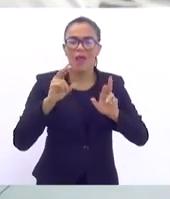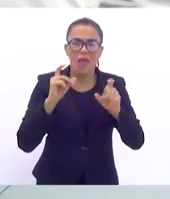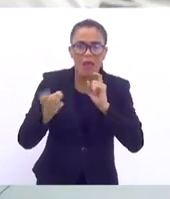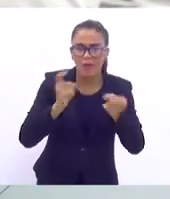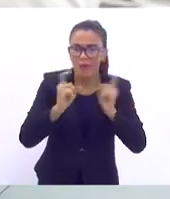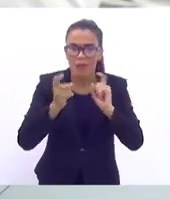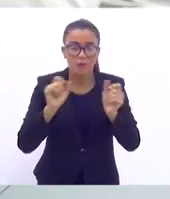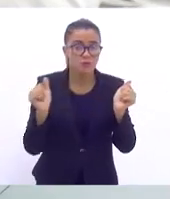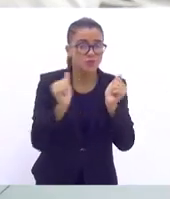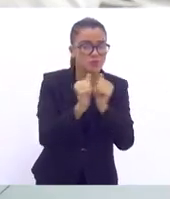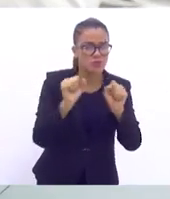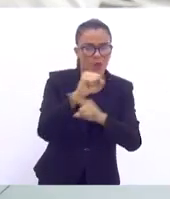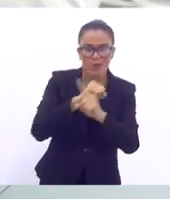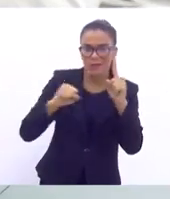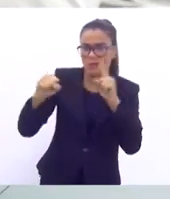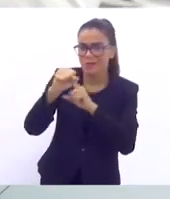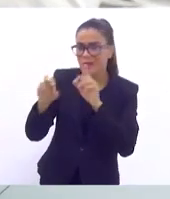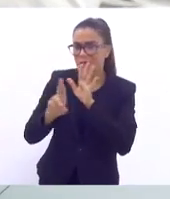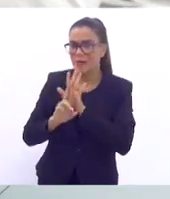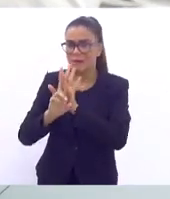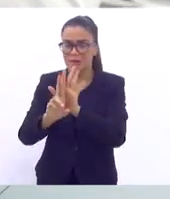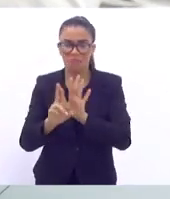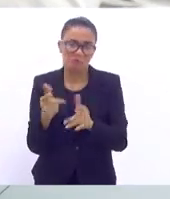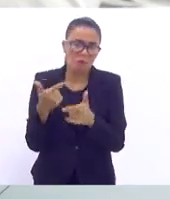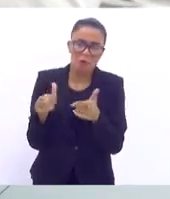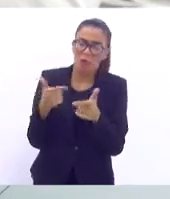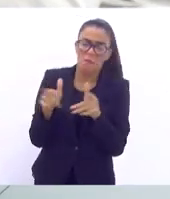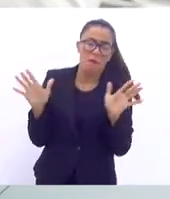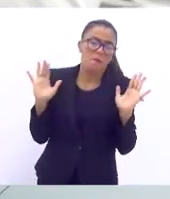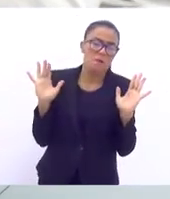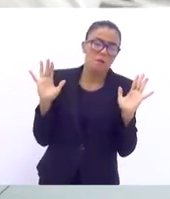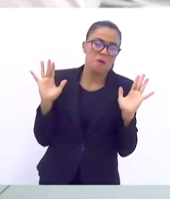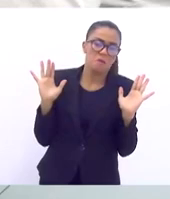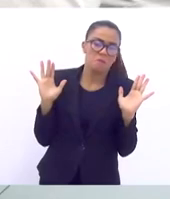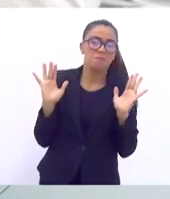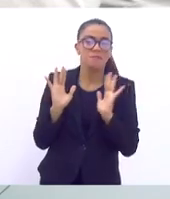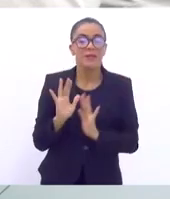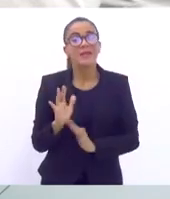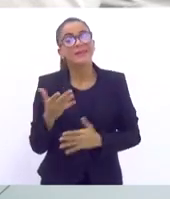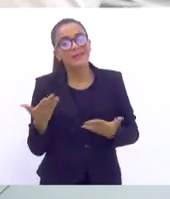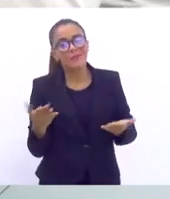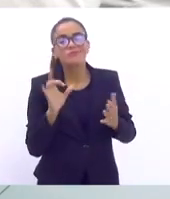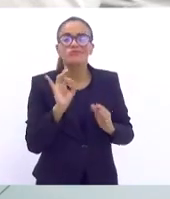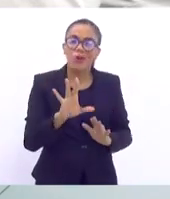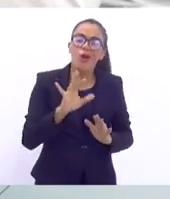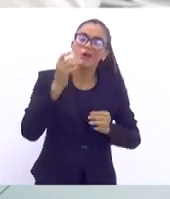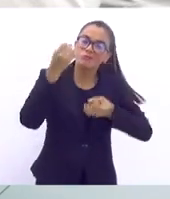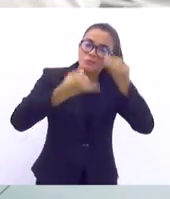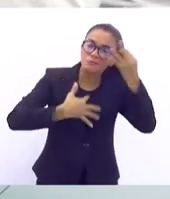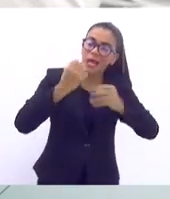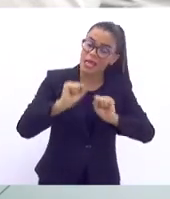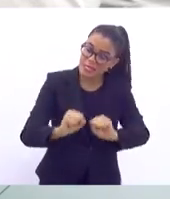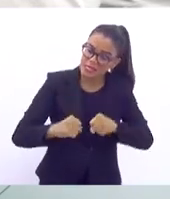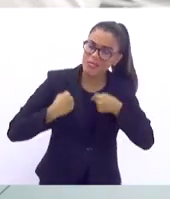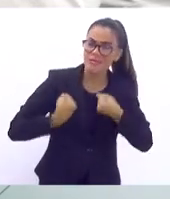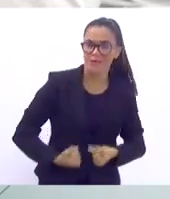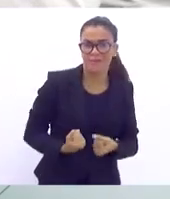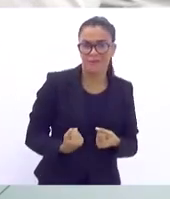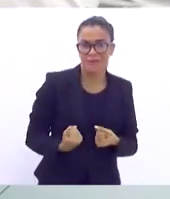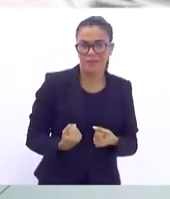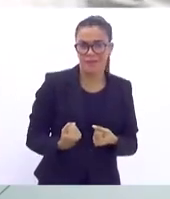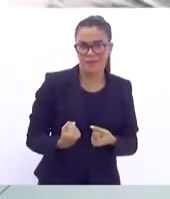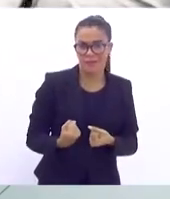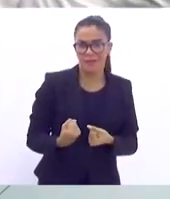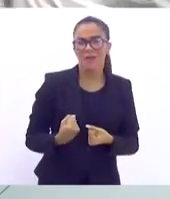com a sociedade civil eu não consigo entender porque que isso é um problema né Então queria é só fazer questão de ordem no sentido de defender que a gente é